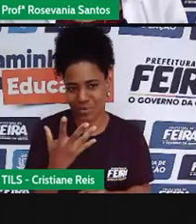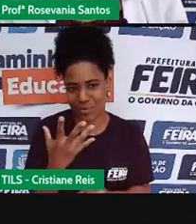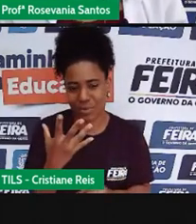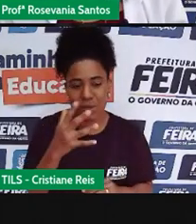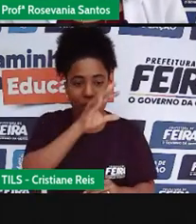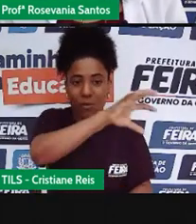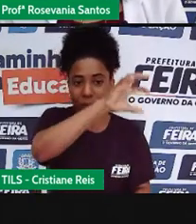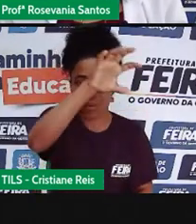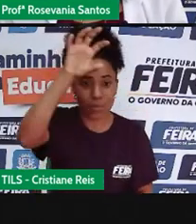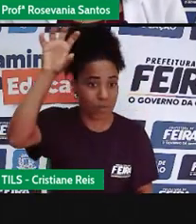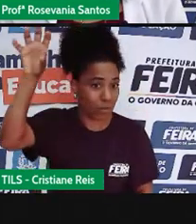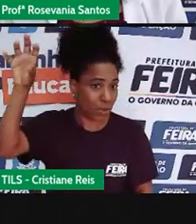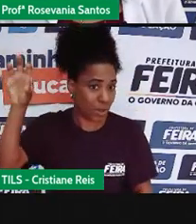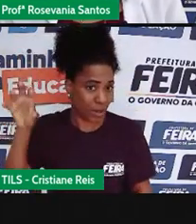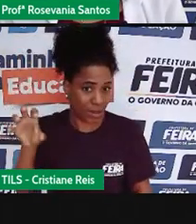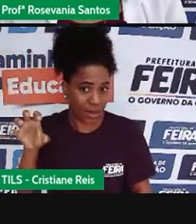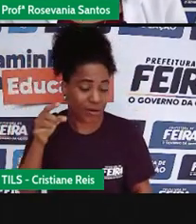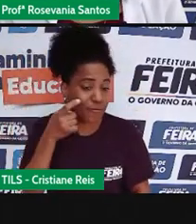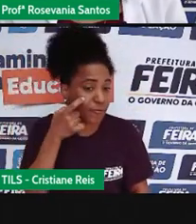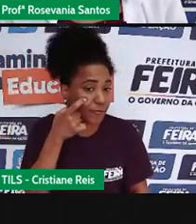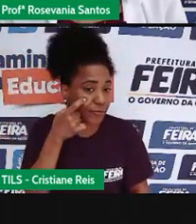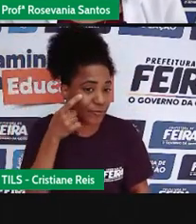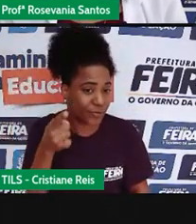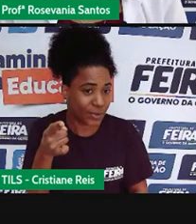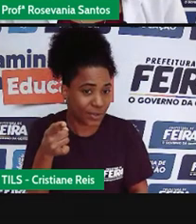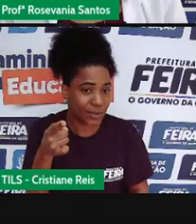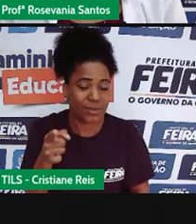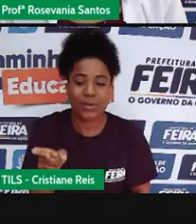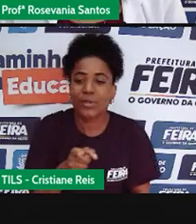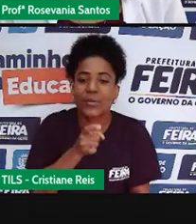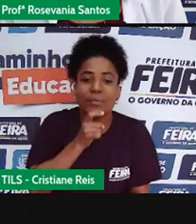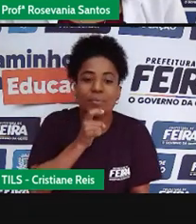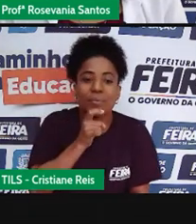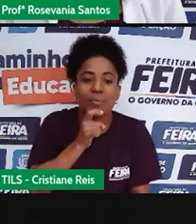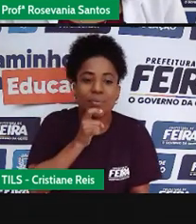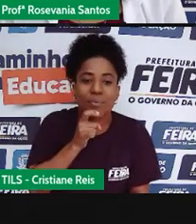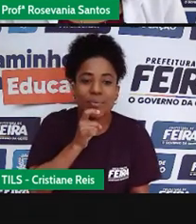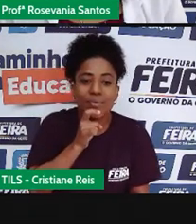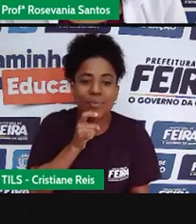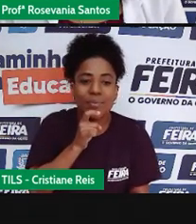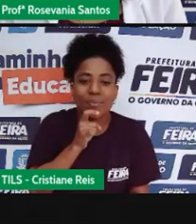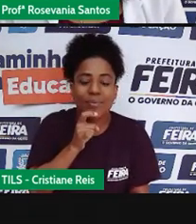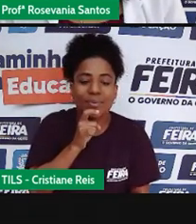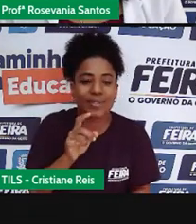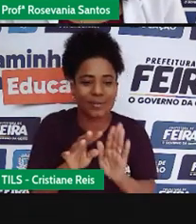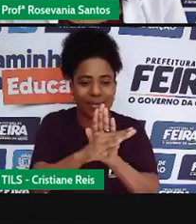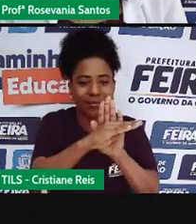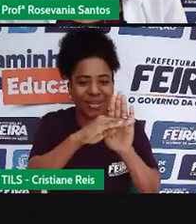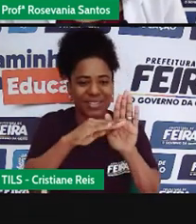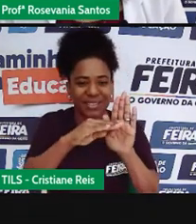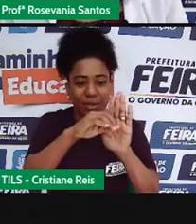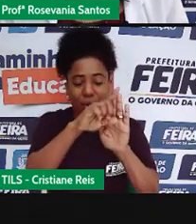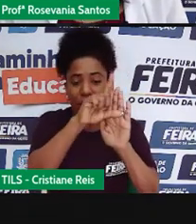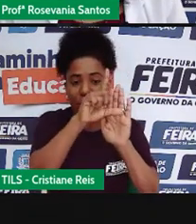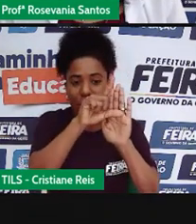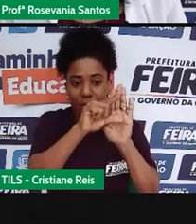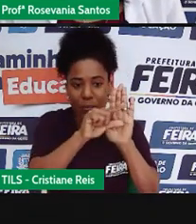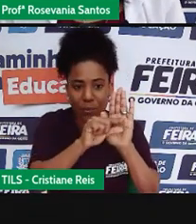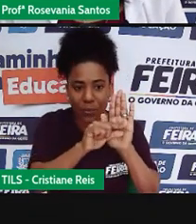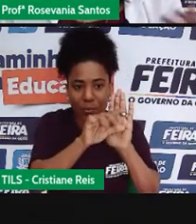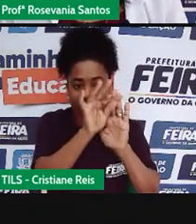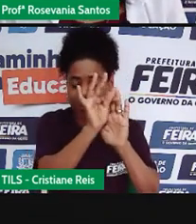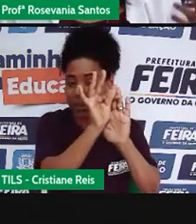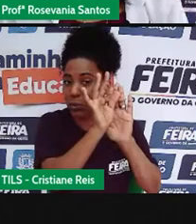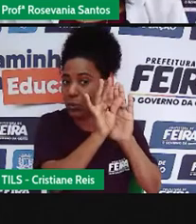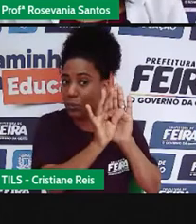região. Mas aqui, ó, quando chega no período do inverno, ó, como tem uma queda, né, nas médias da temperatura. É bom sempre